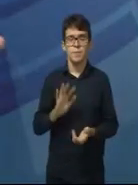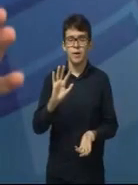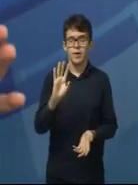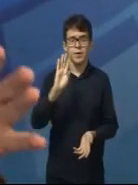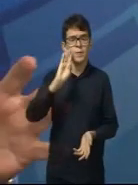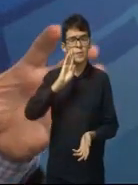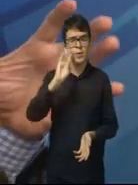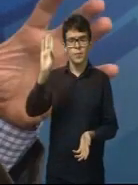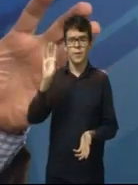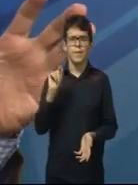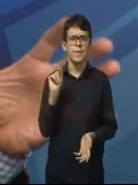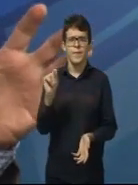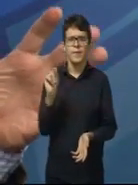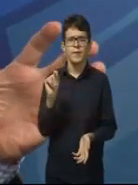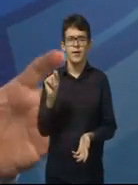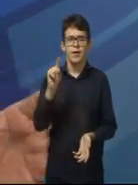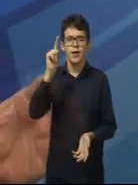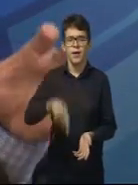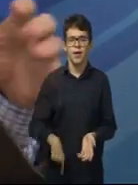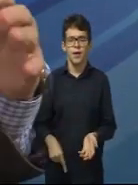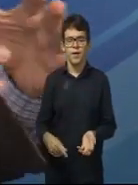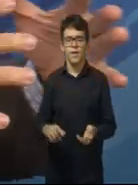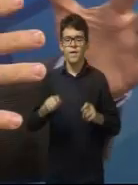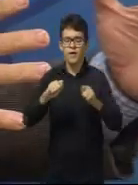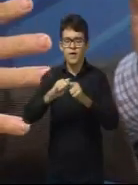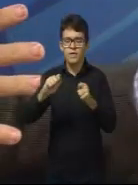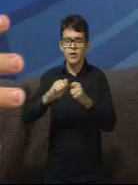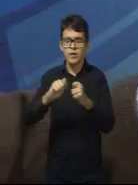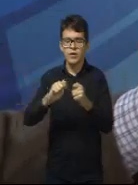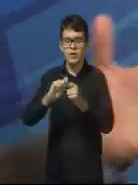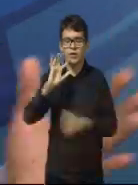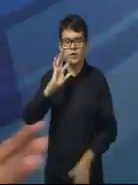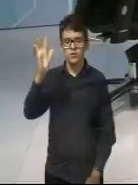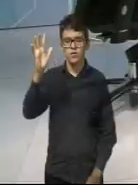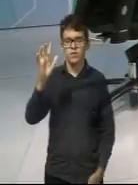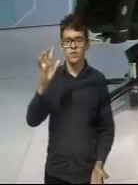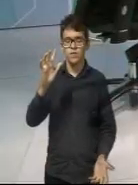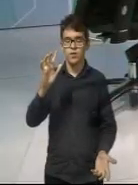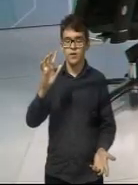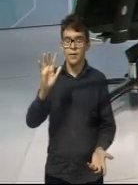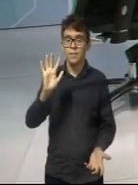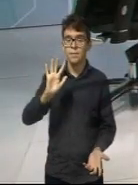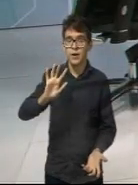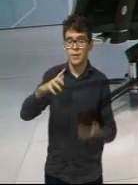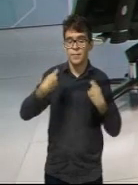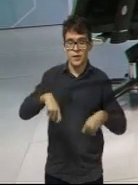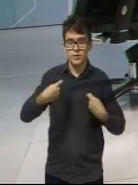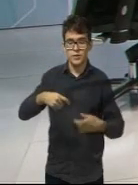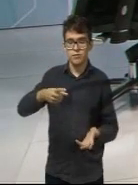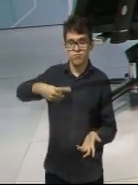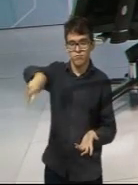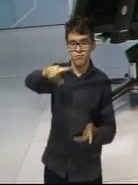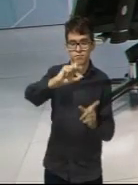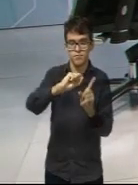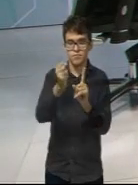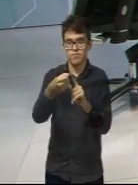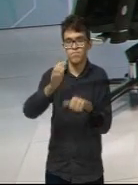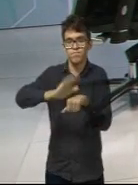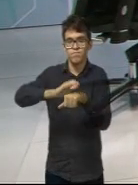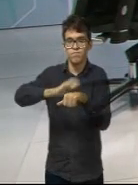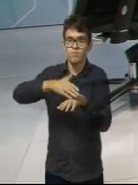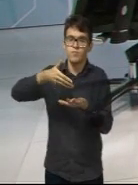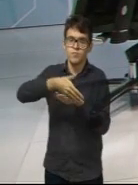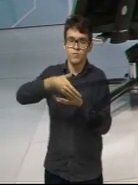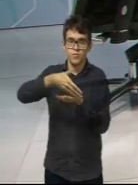como resolver o problema do déficit, mas que o povo participe desse processo. Que a gente acabe de tomar essas decisões, que